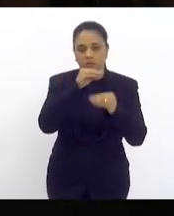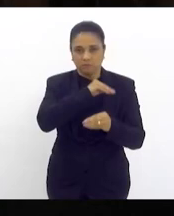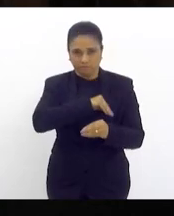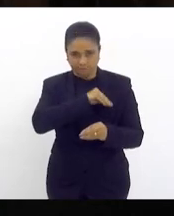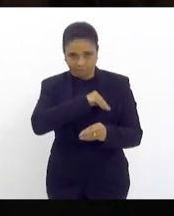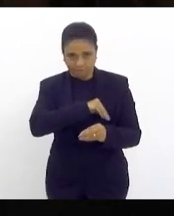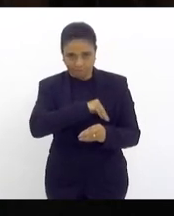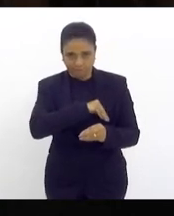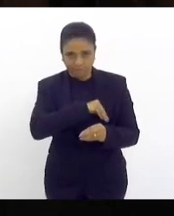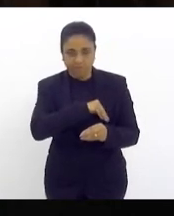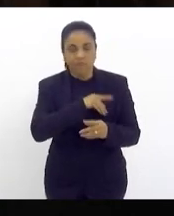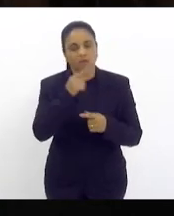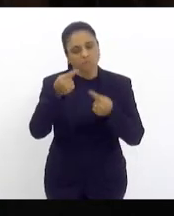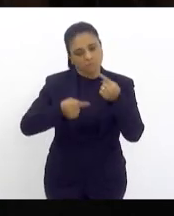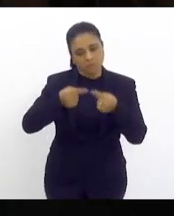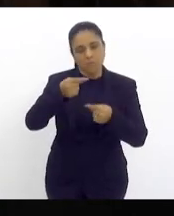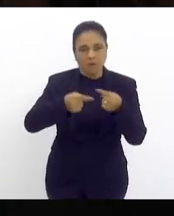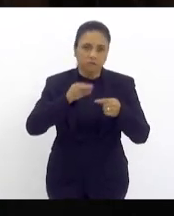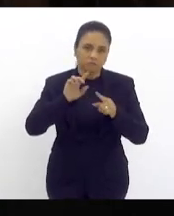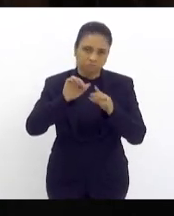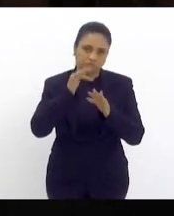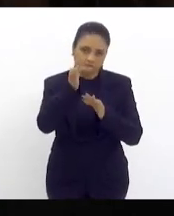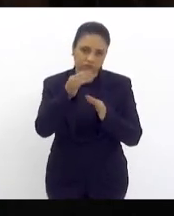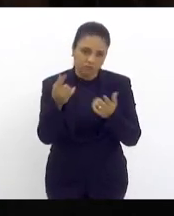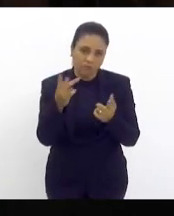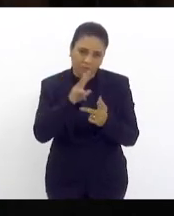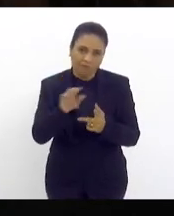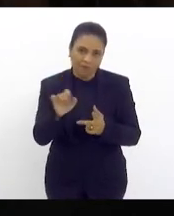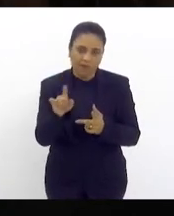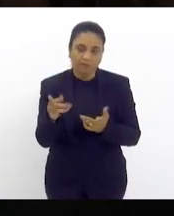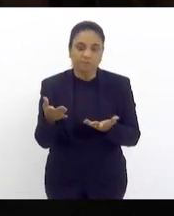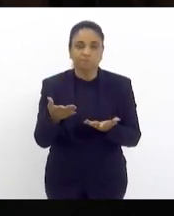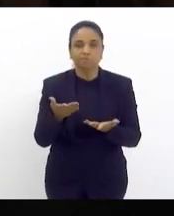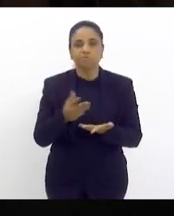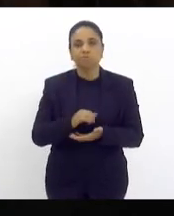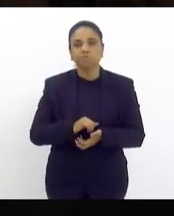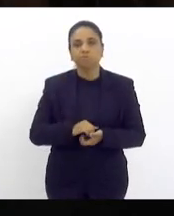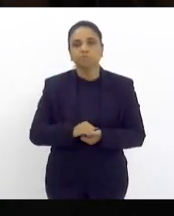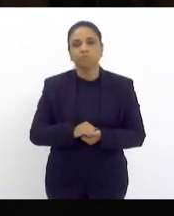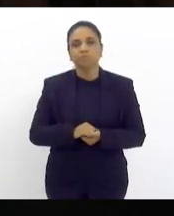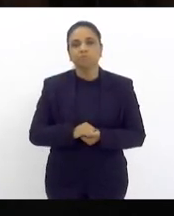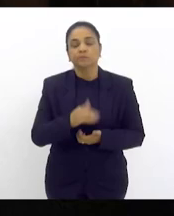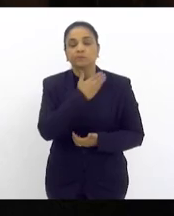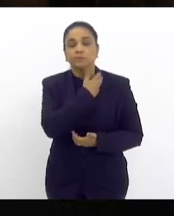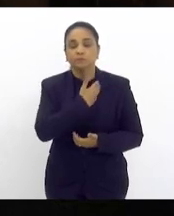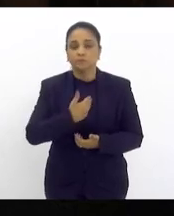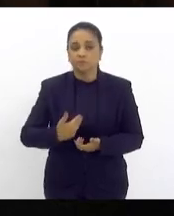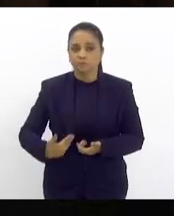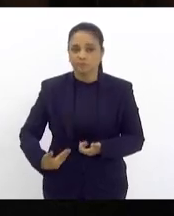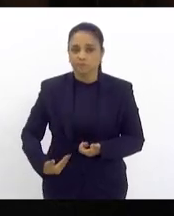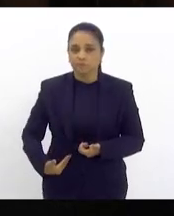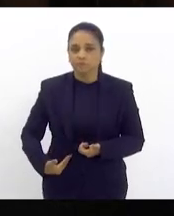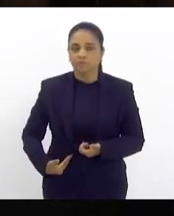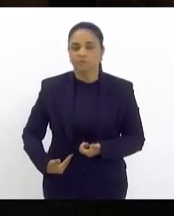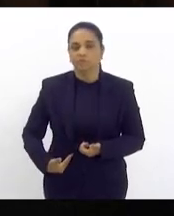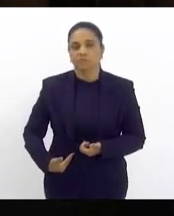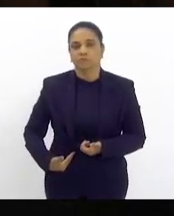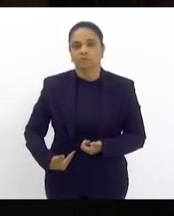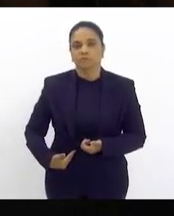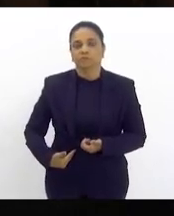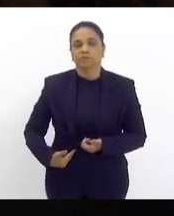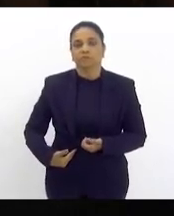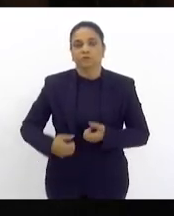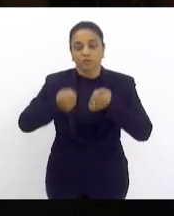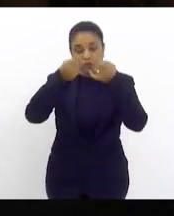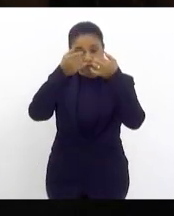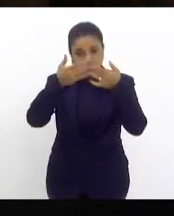sendo solidário o governo colocou né que esses